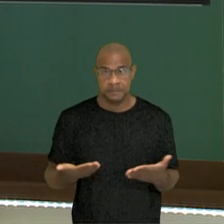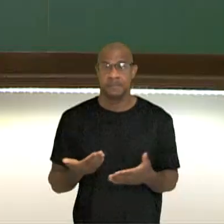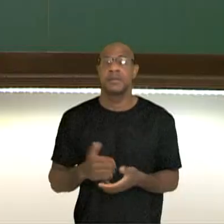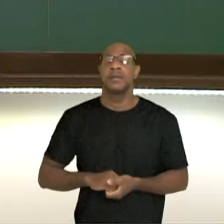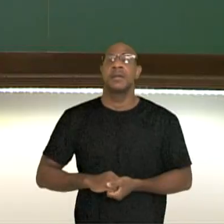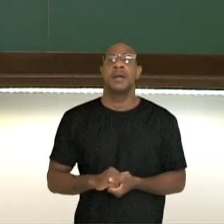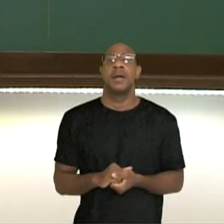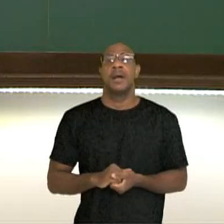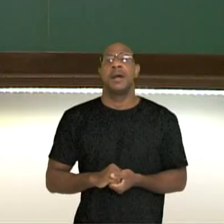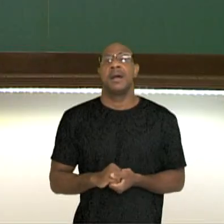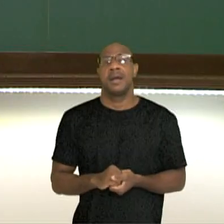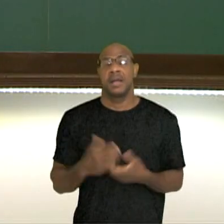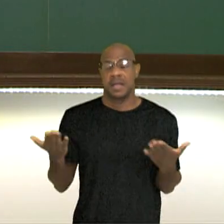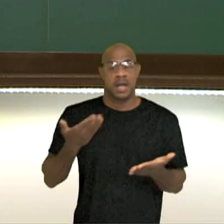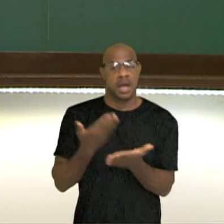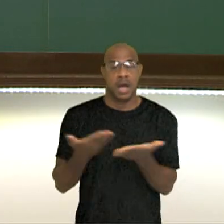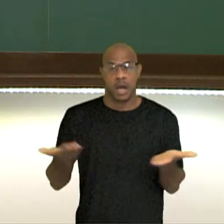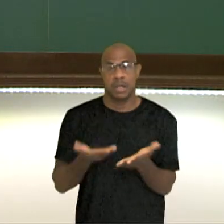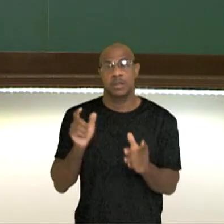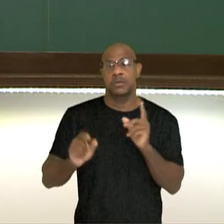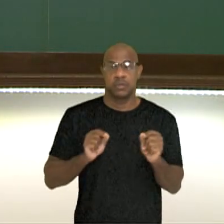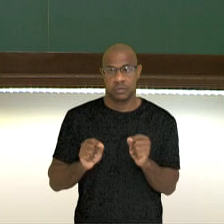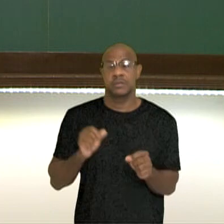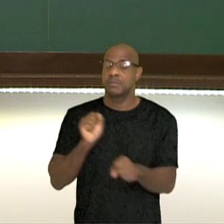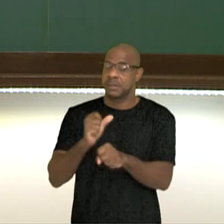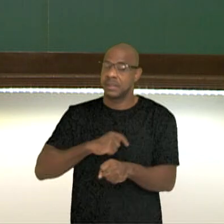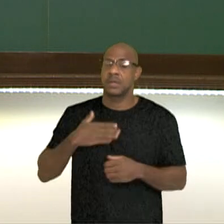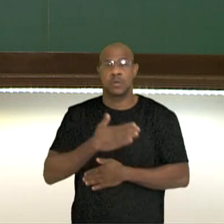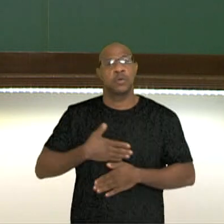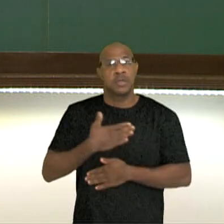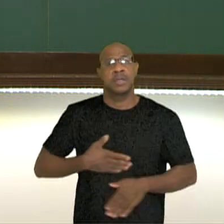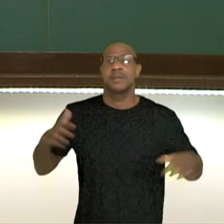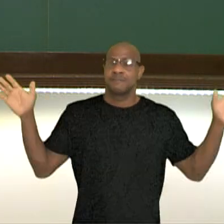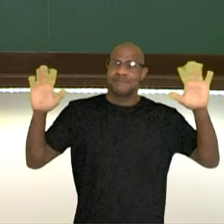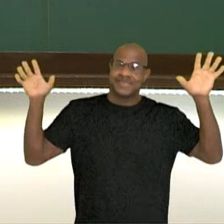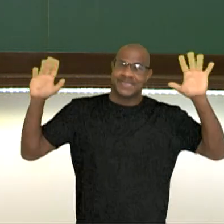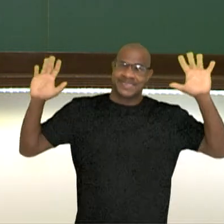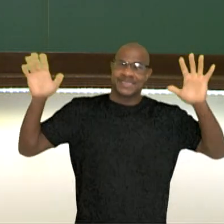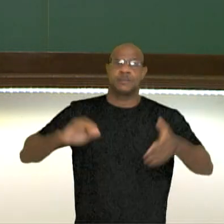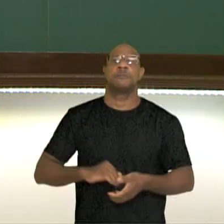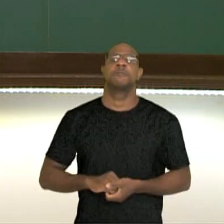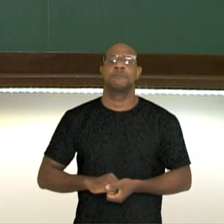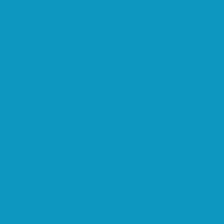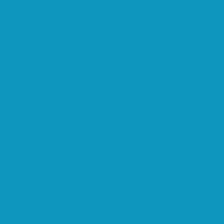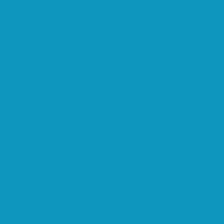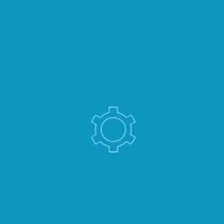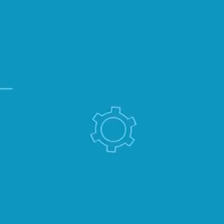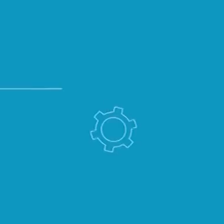pessoal? Essa foi a nossa aula de hoje, espero que tenham gostado. Até a próxima!